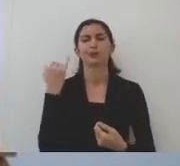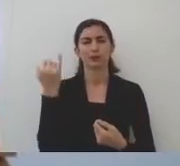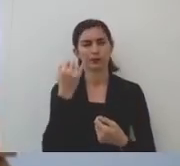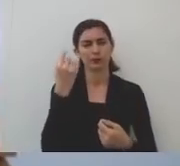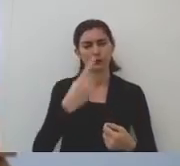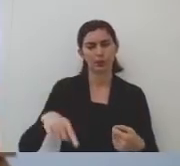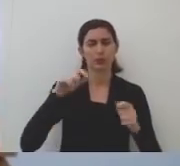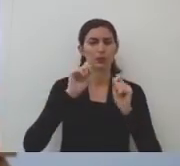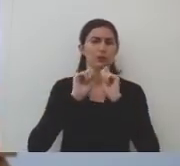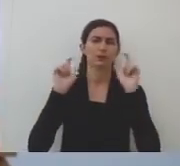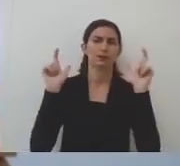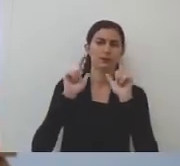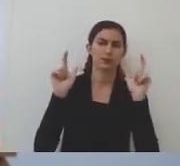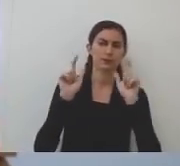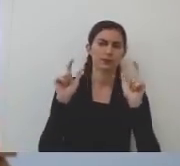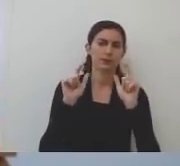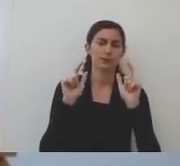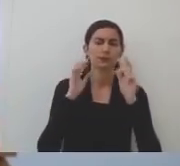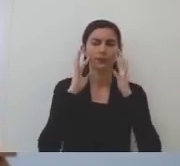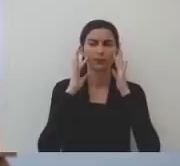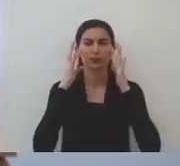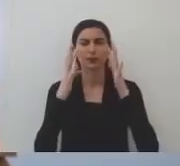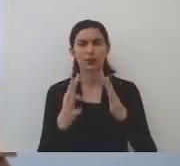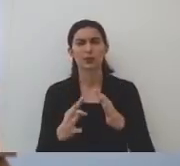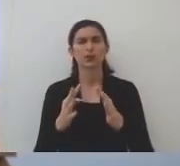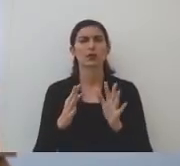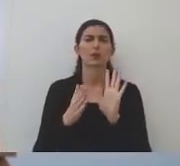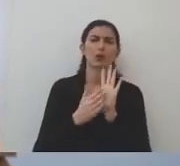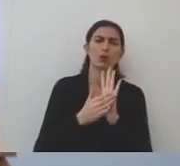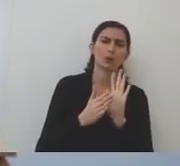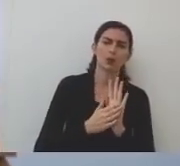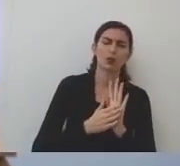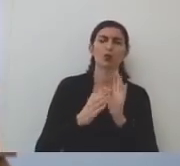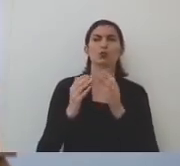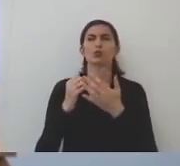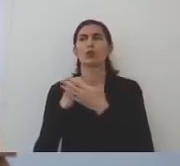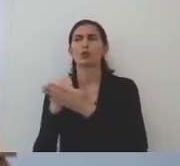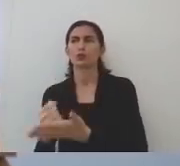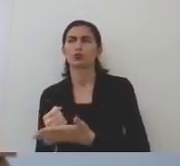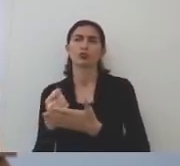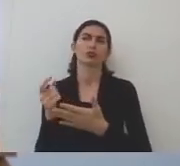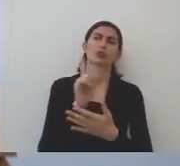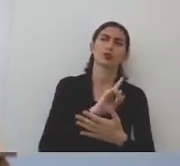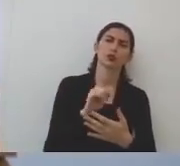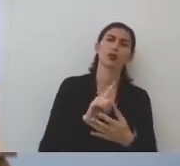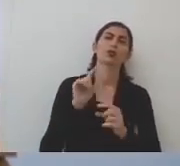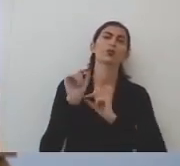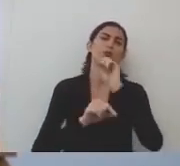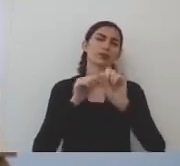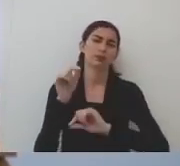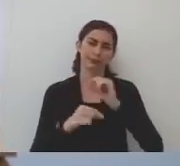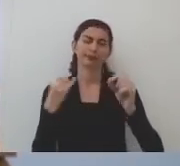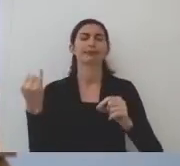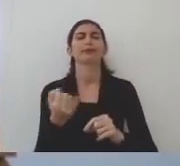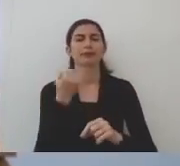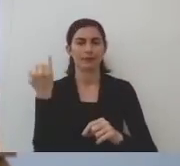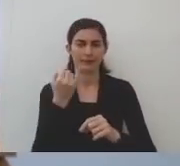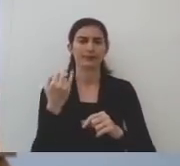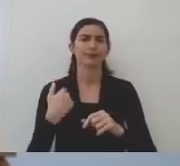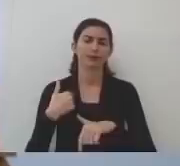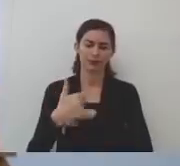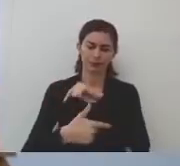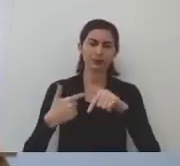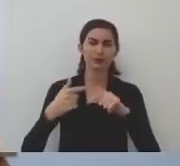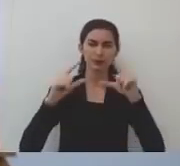a gente ficar atento com o objetivo proposto e o que efetivamente vai contribuir, certo? Nesse momento, a gente vai trabalhar exatamente